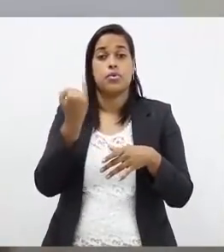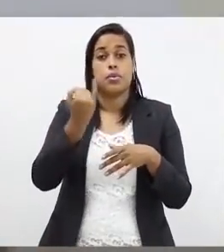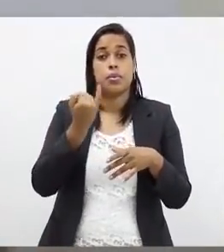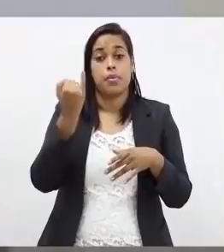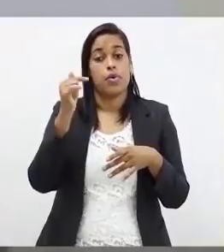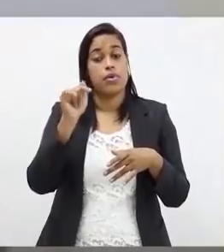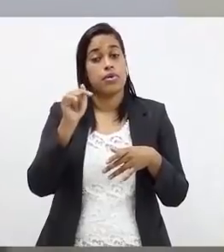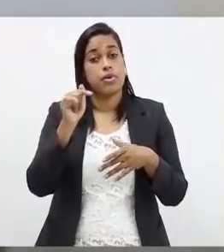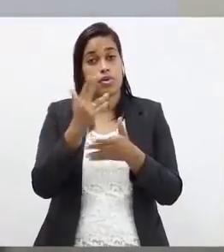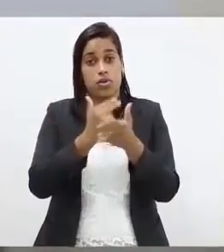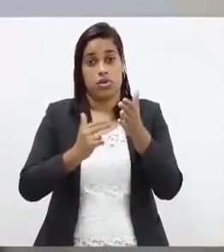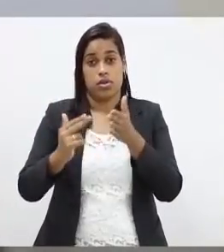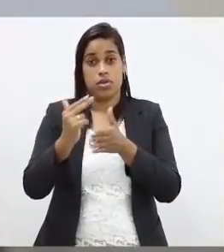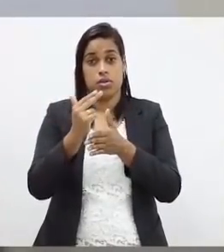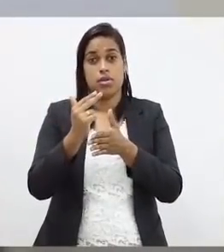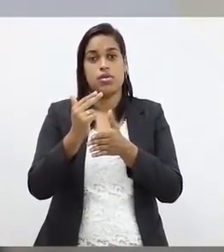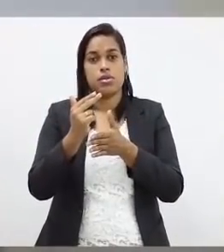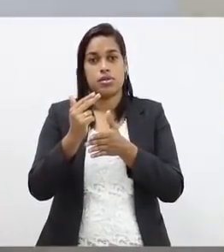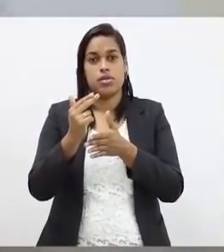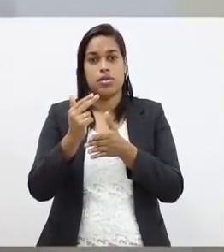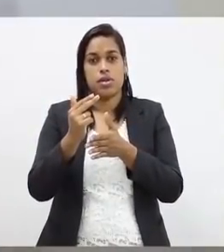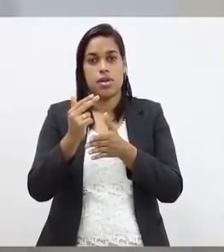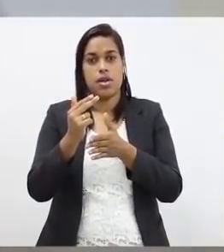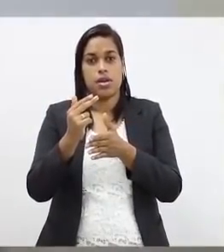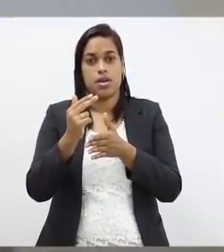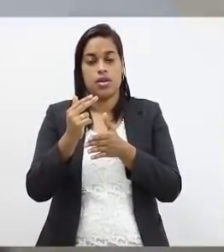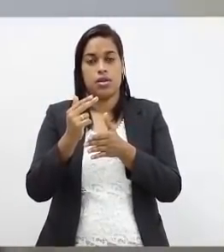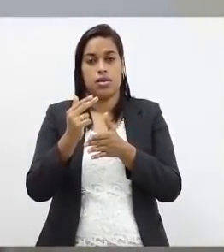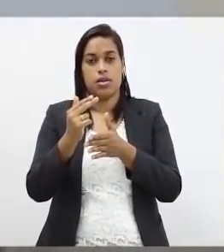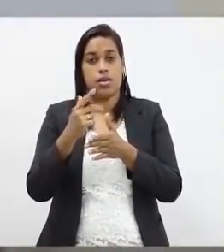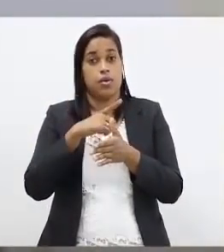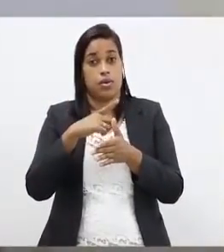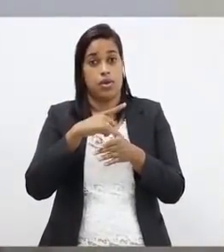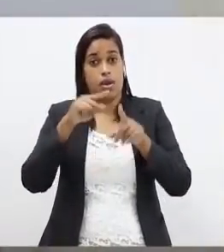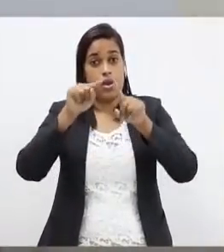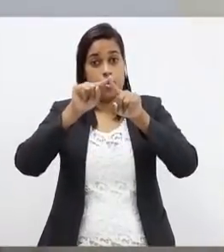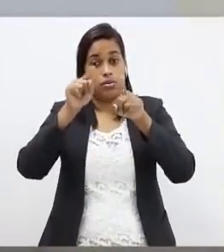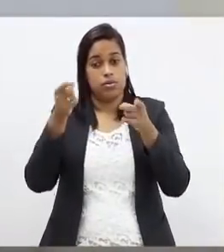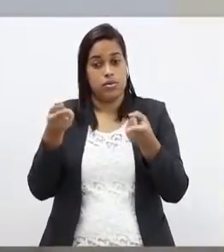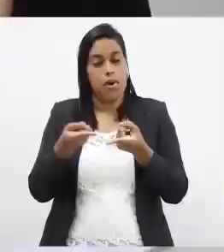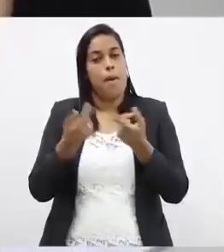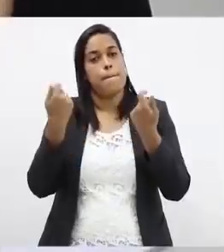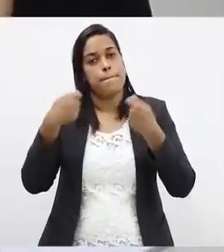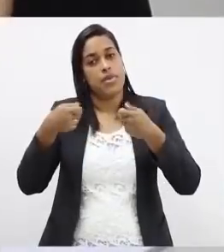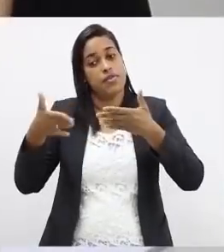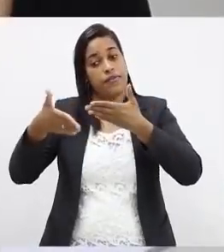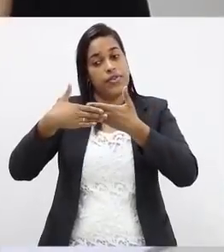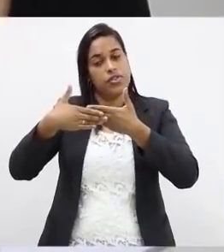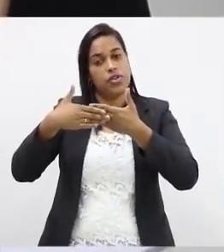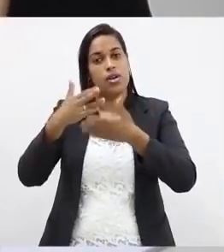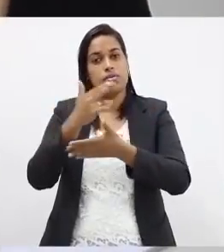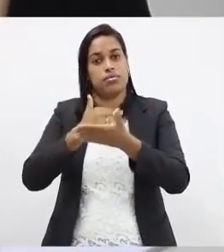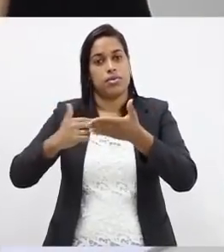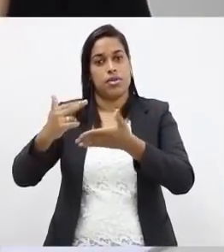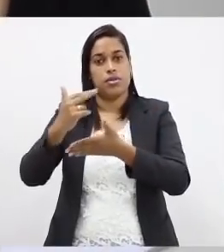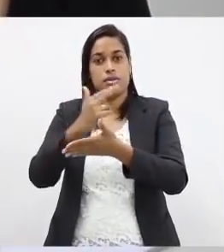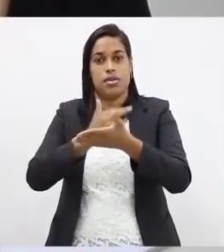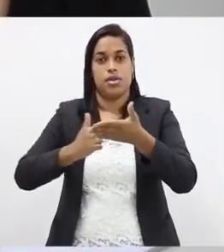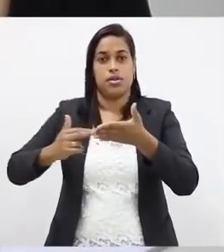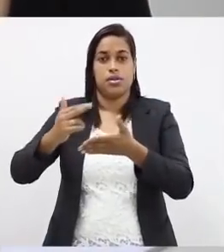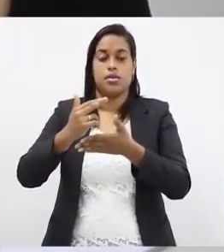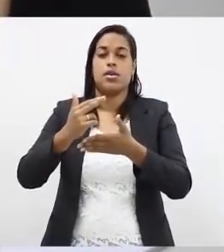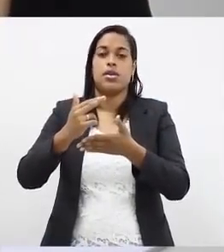na hora de desenhar sólidos redondos. Eu tenho que fechar a minha superfície desenhando a geratriz